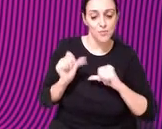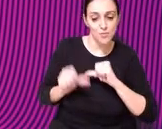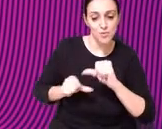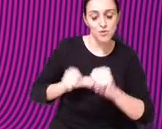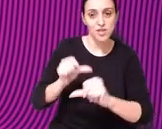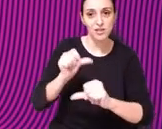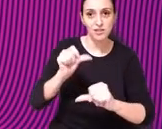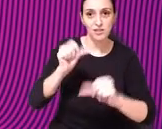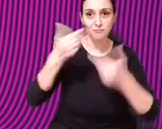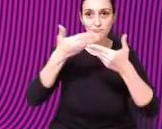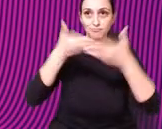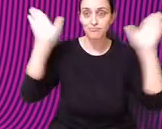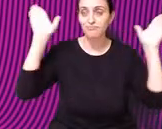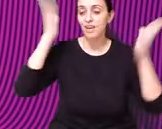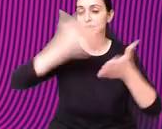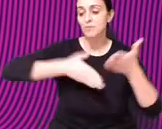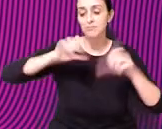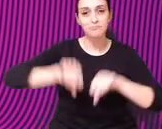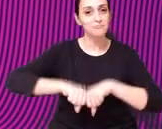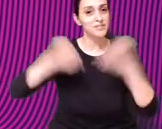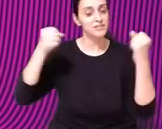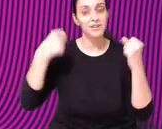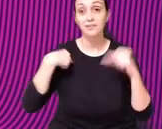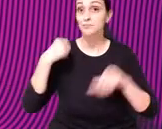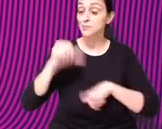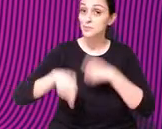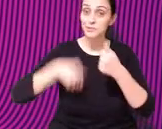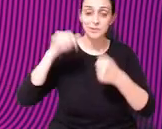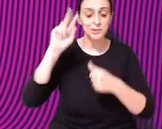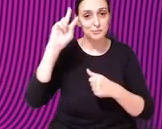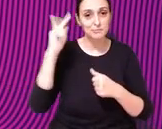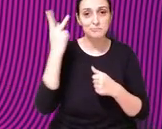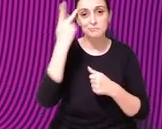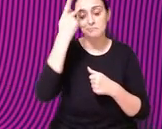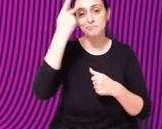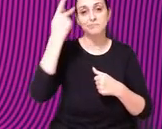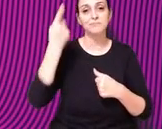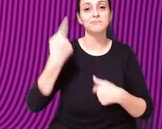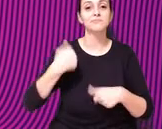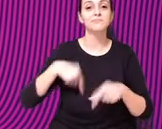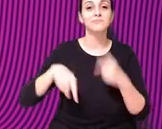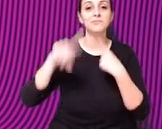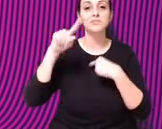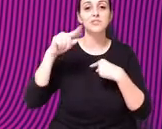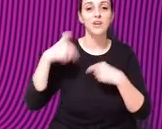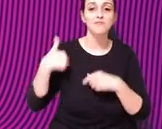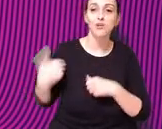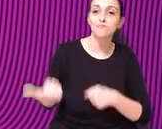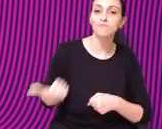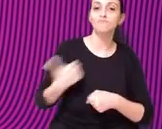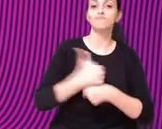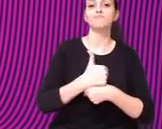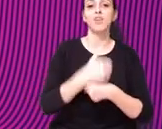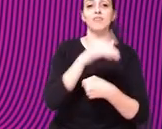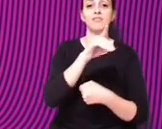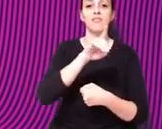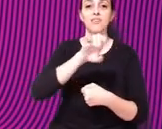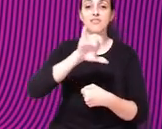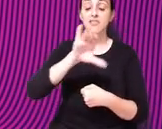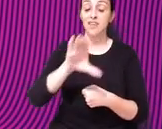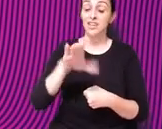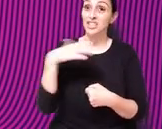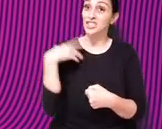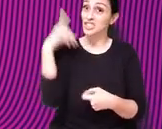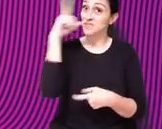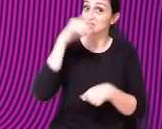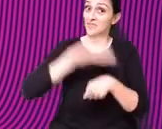paradigma que você implantou. Eu vou sucedê-lo no DEIC, vai ser muito difícil fazer alguma